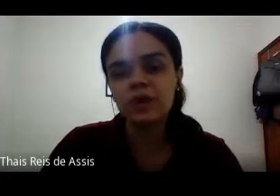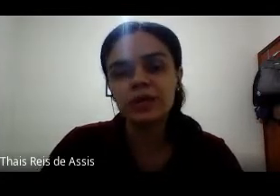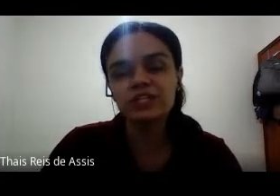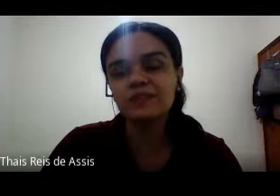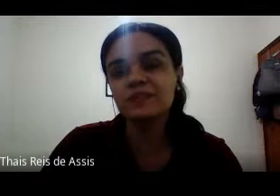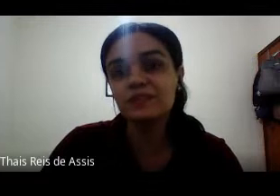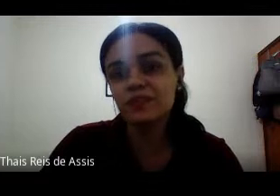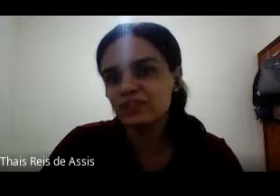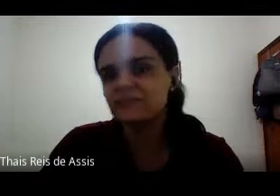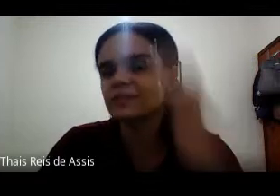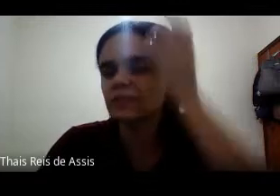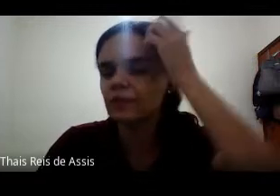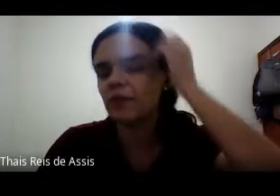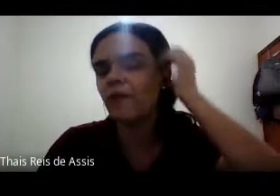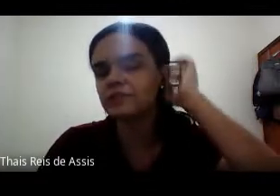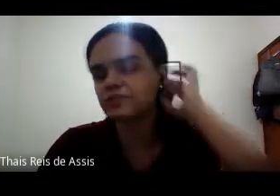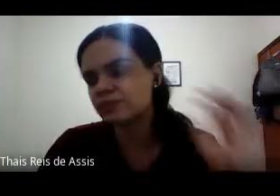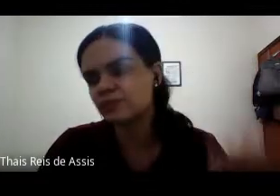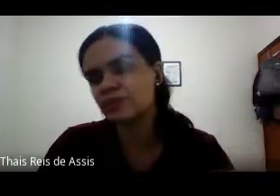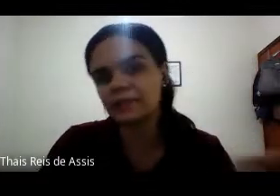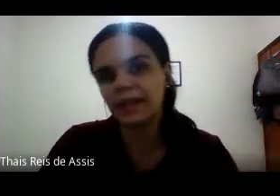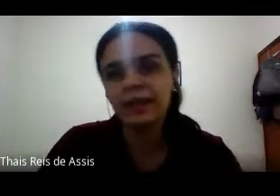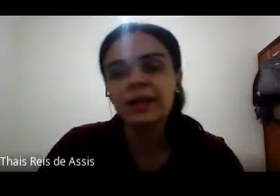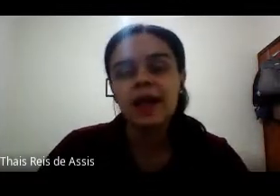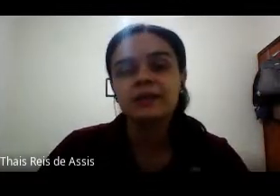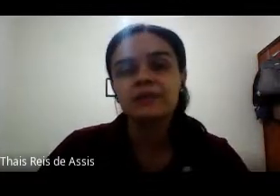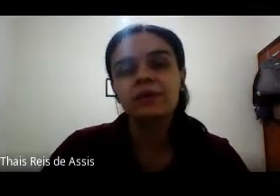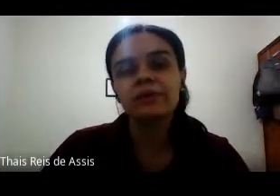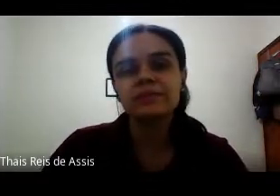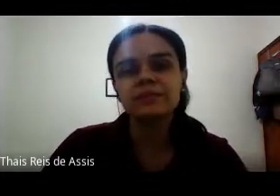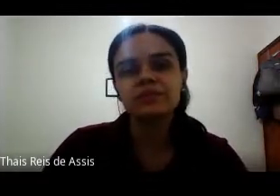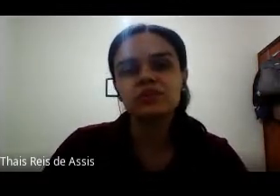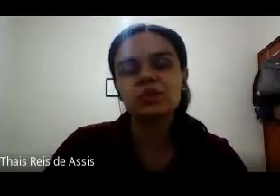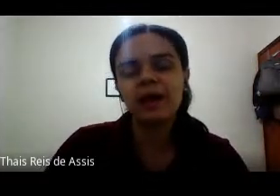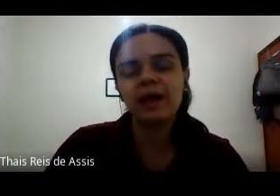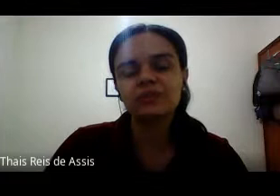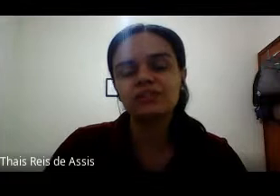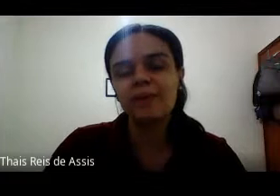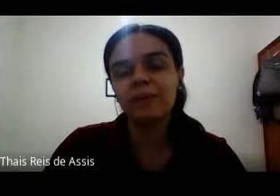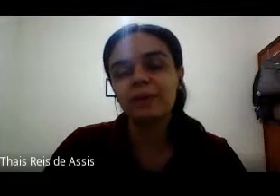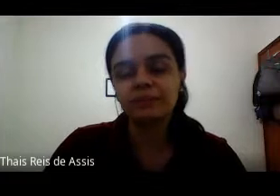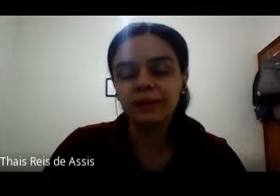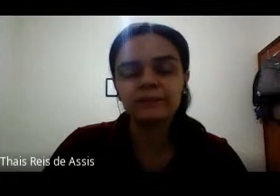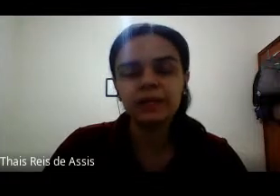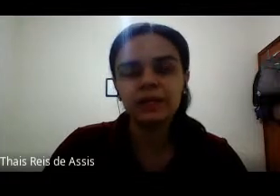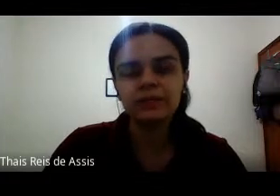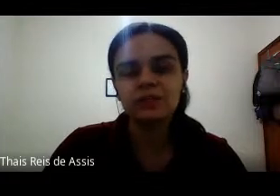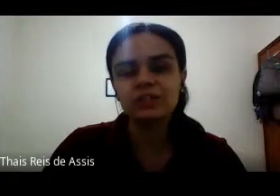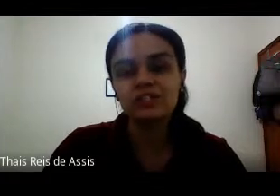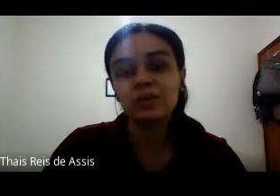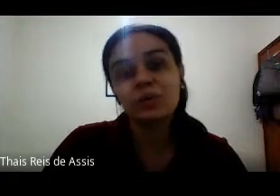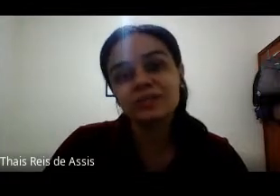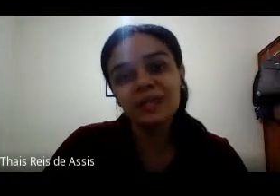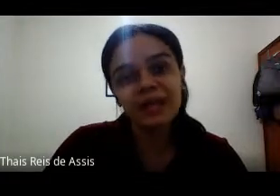condições cognitivas e efetivas. Afinal, como a gente bate muito na tecla, a escola não é simplesmente um lugar onde a gente vai para aprender. Na